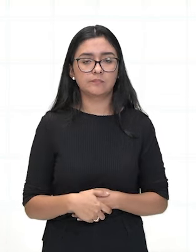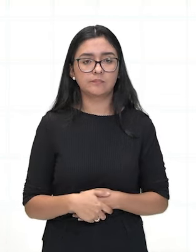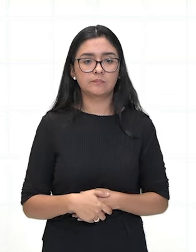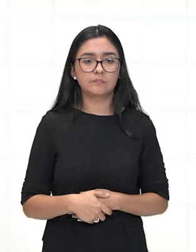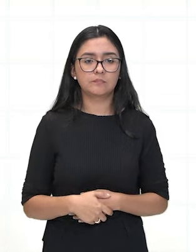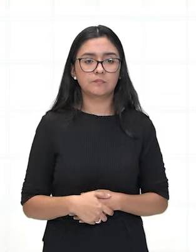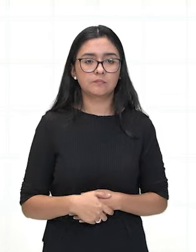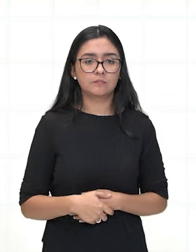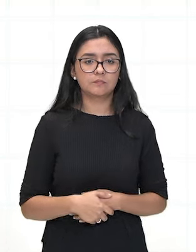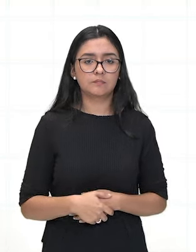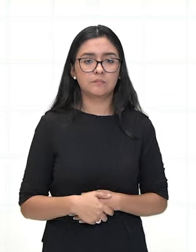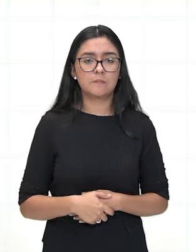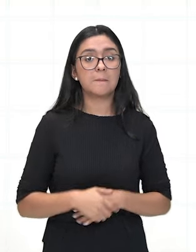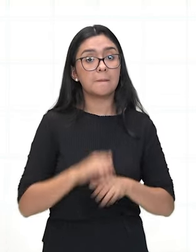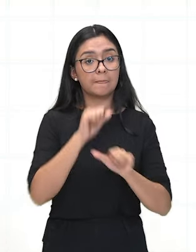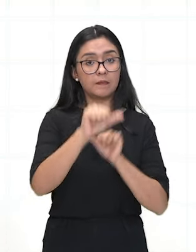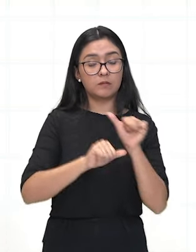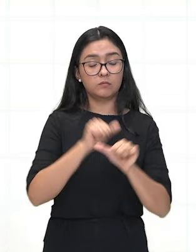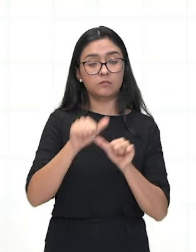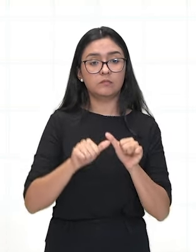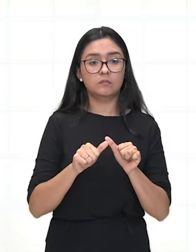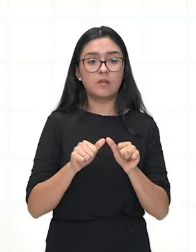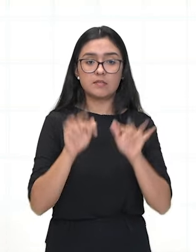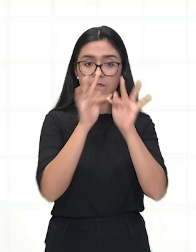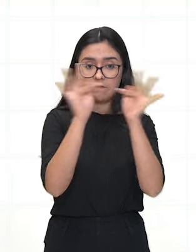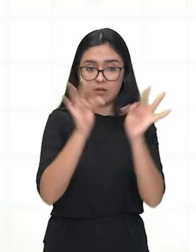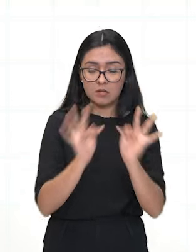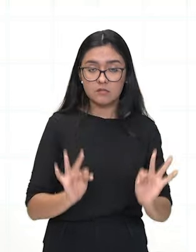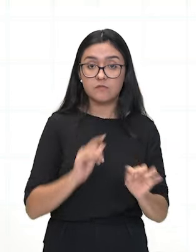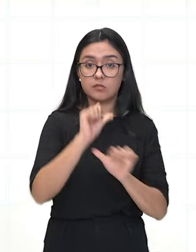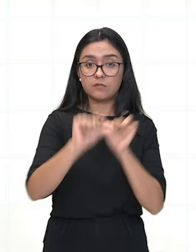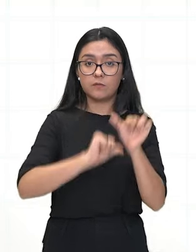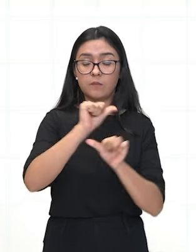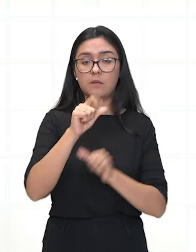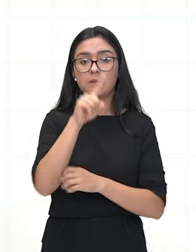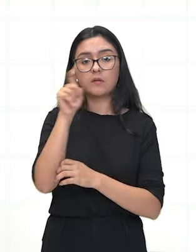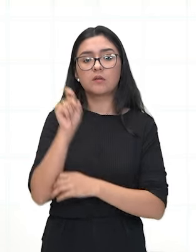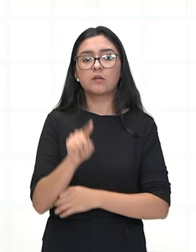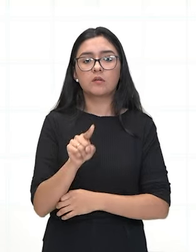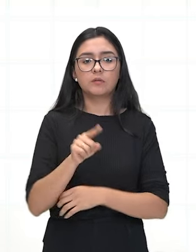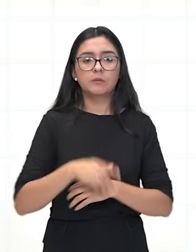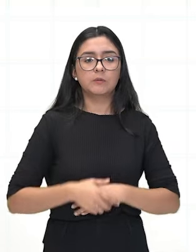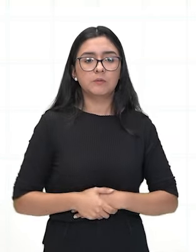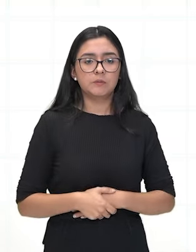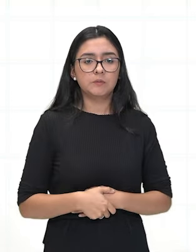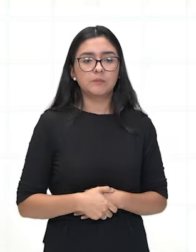transformando para interrogativa essas frases aqui ó wasing